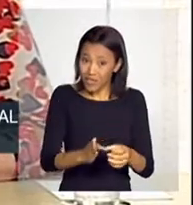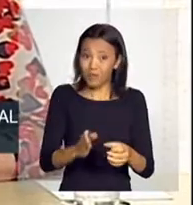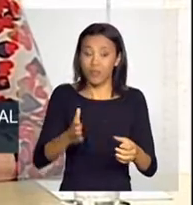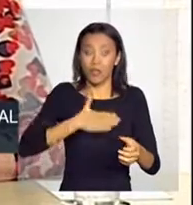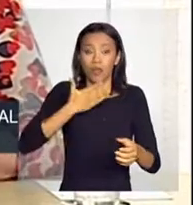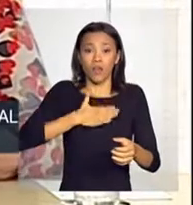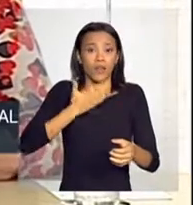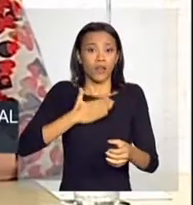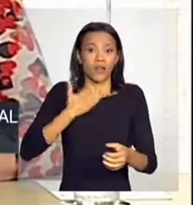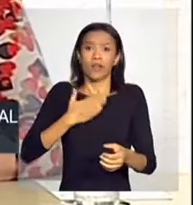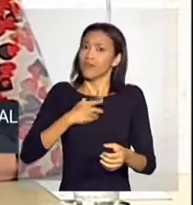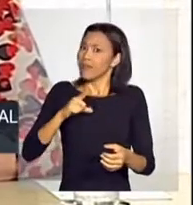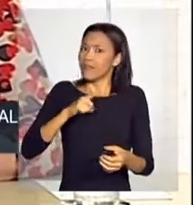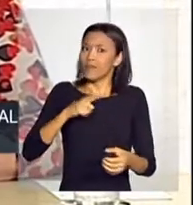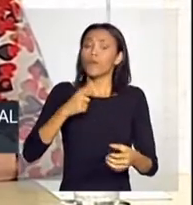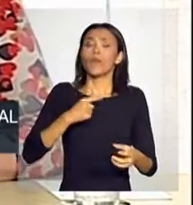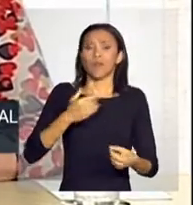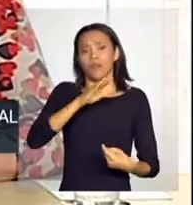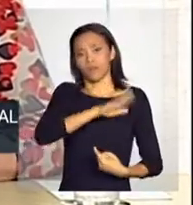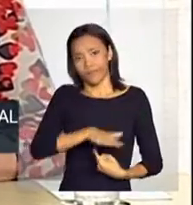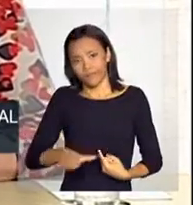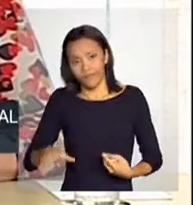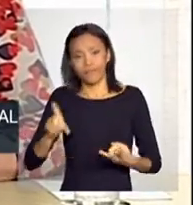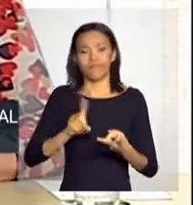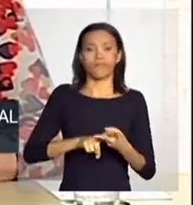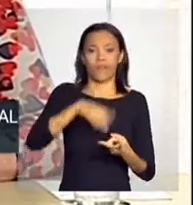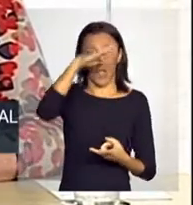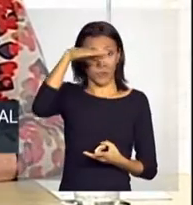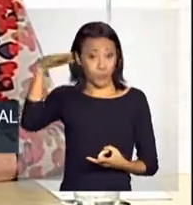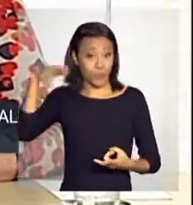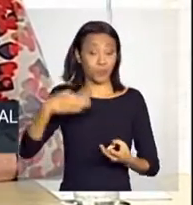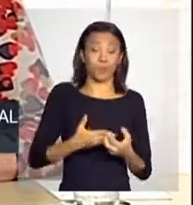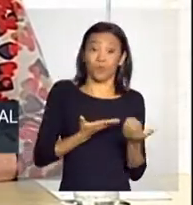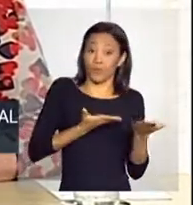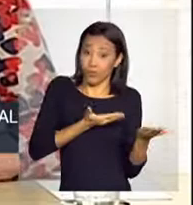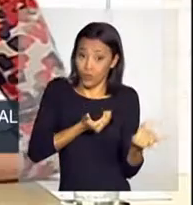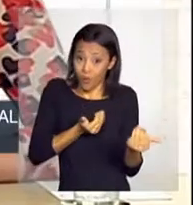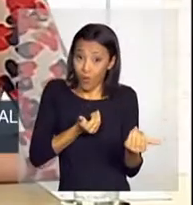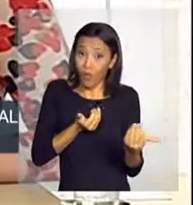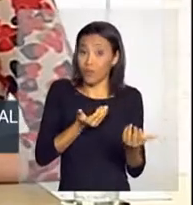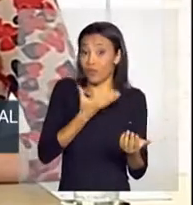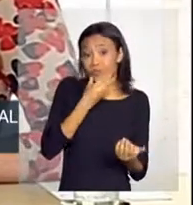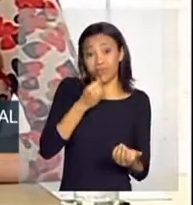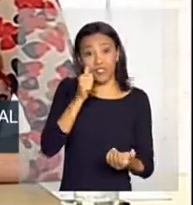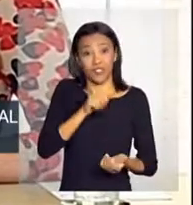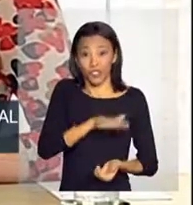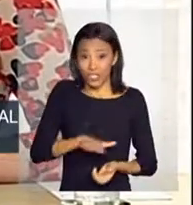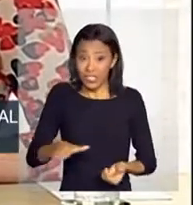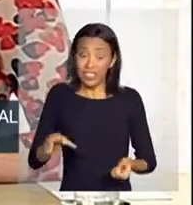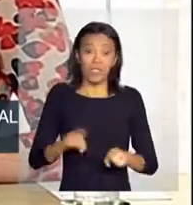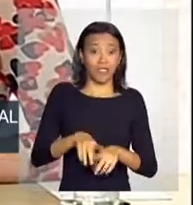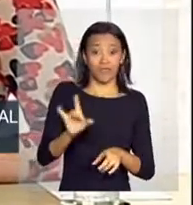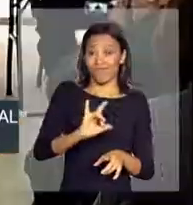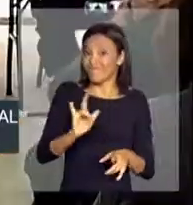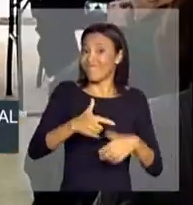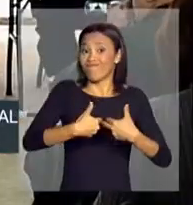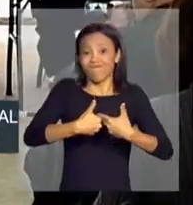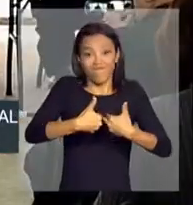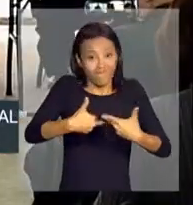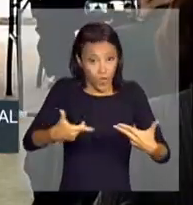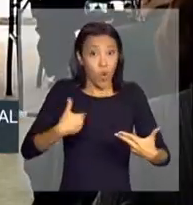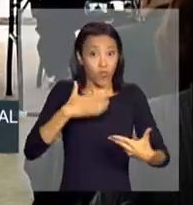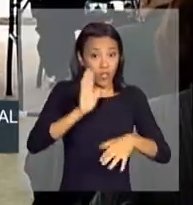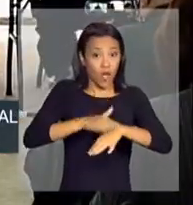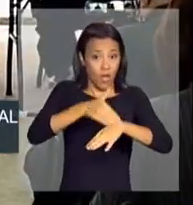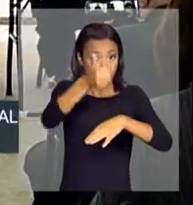assustador que envolve adultos mas envolve muito jovens meninos meninas transexuais como disse